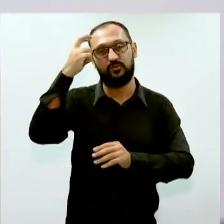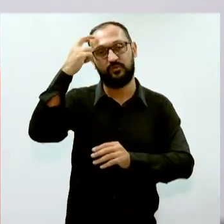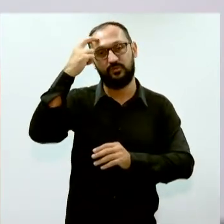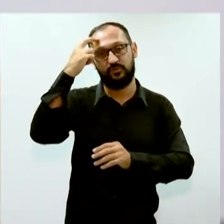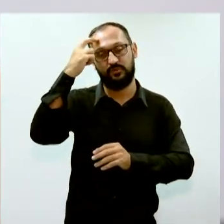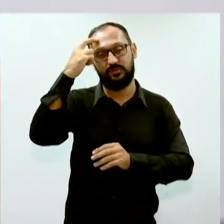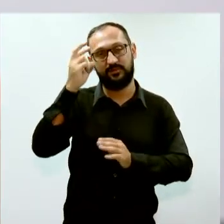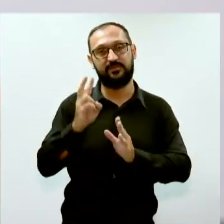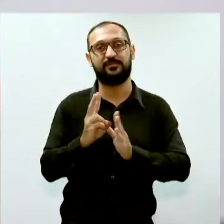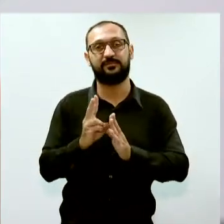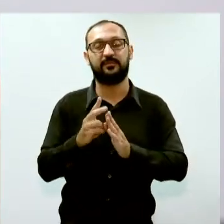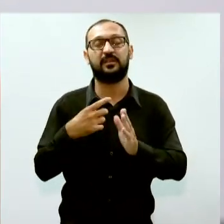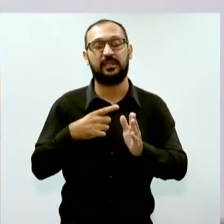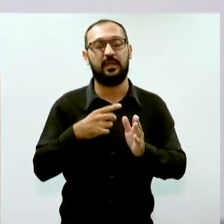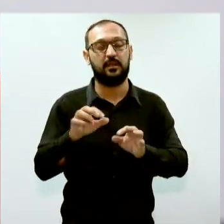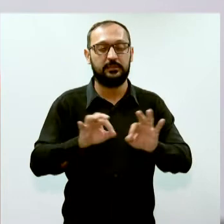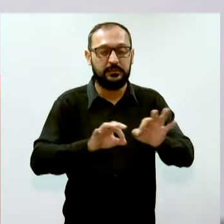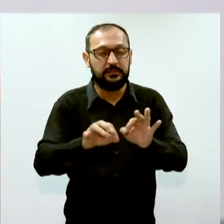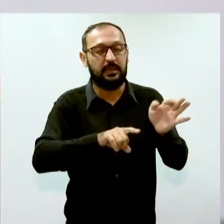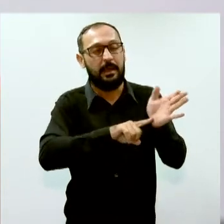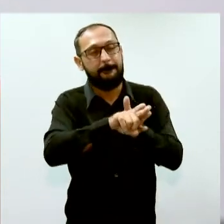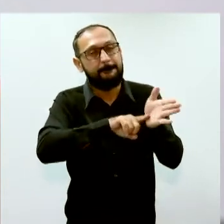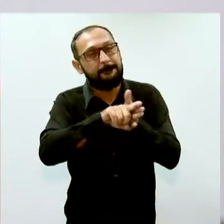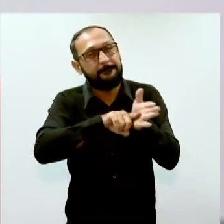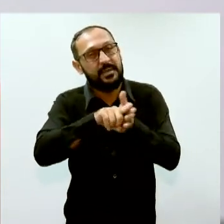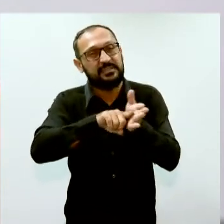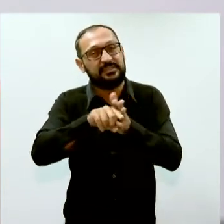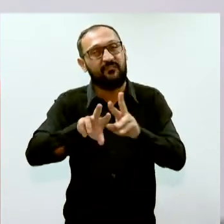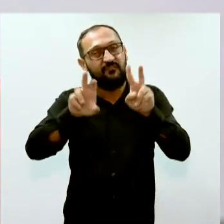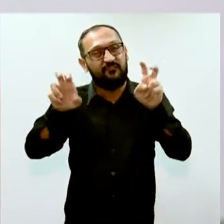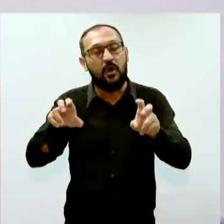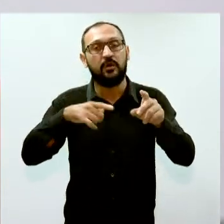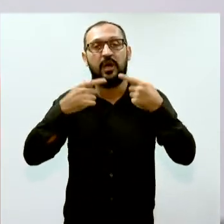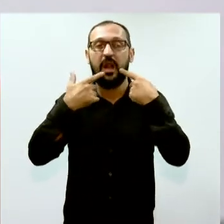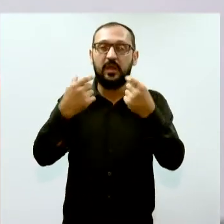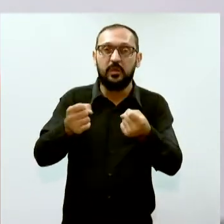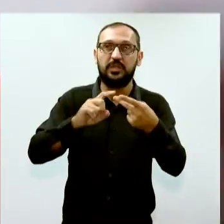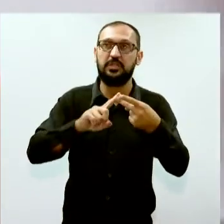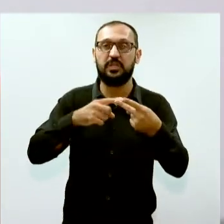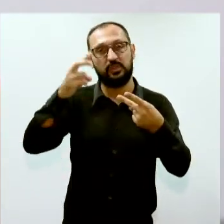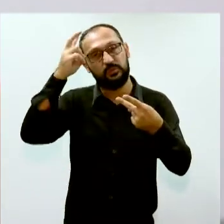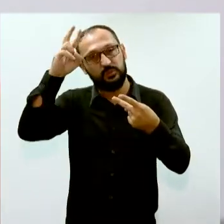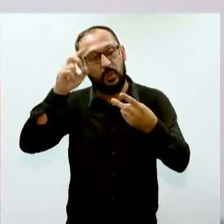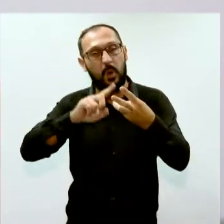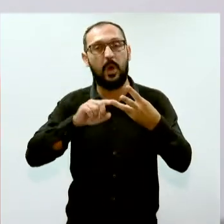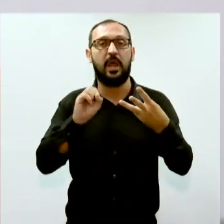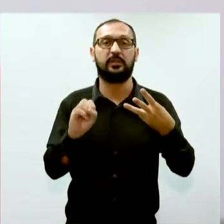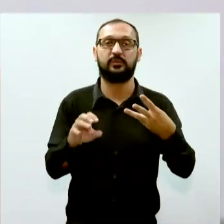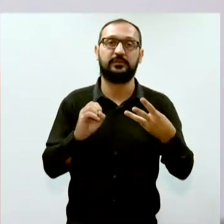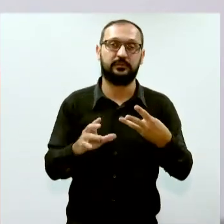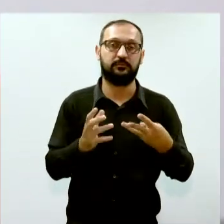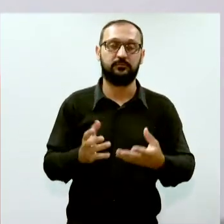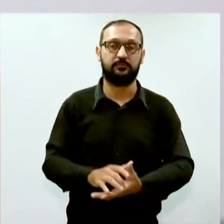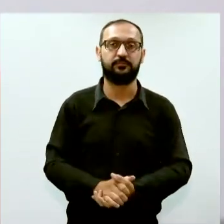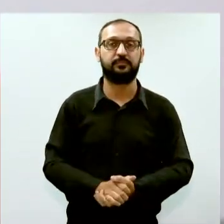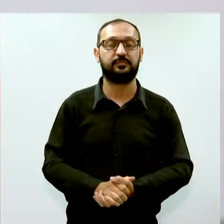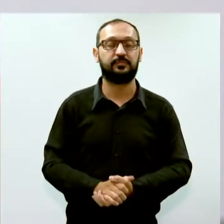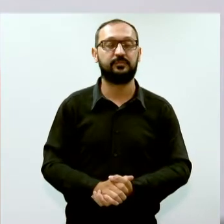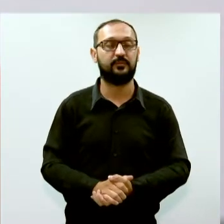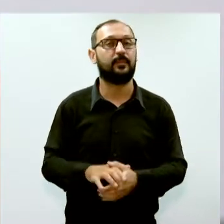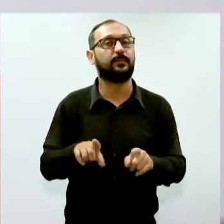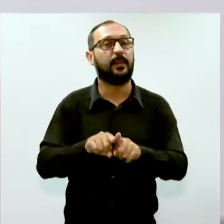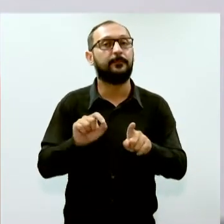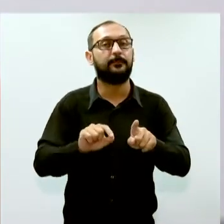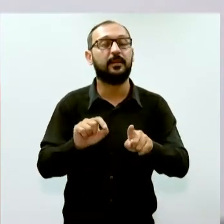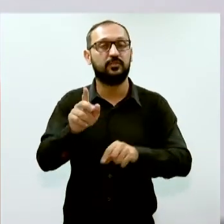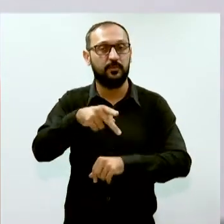desenvolvido tanto pesquisas na área de linguística, história, educação, e também